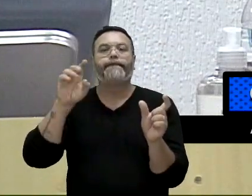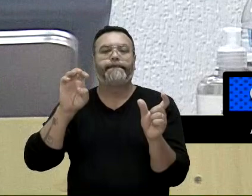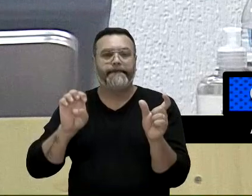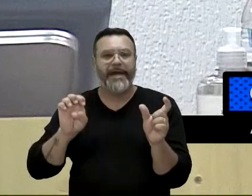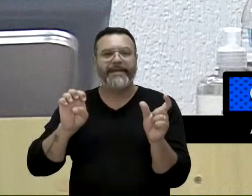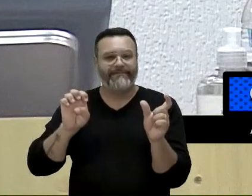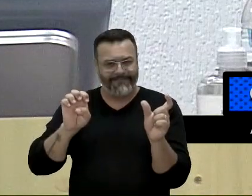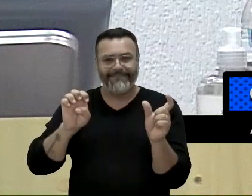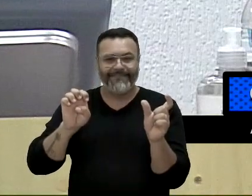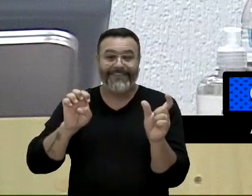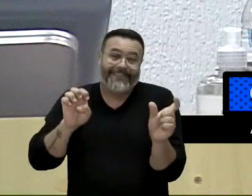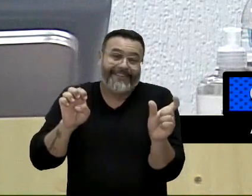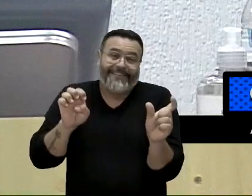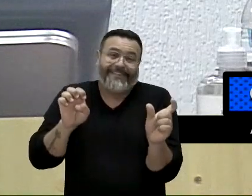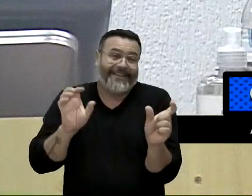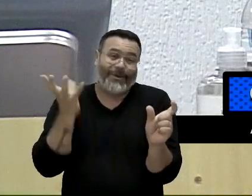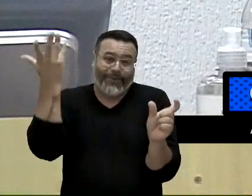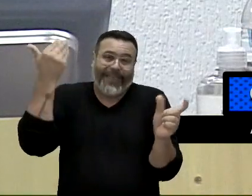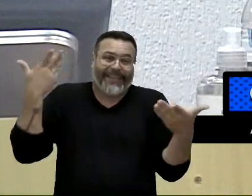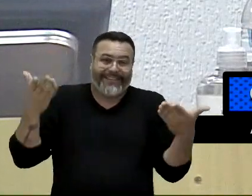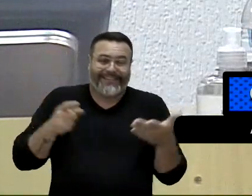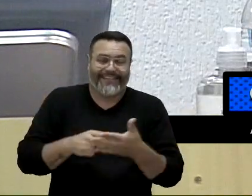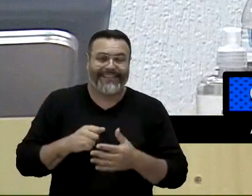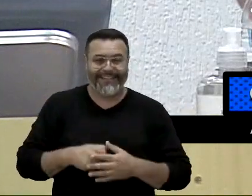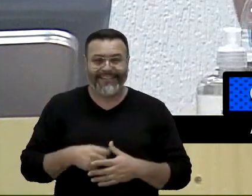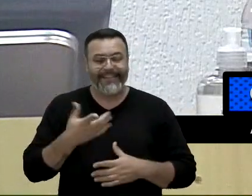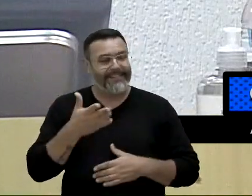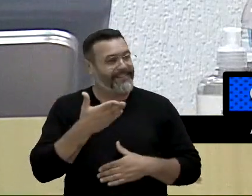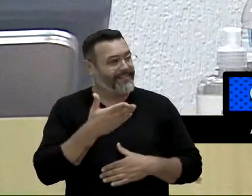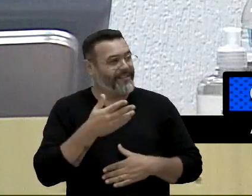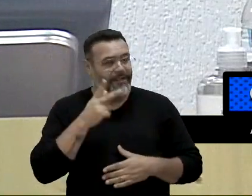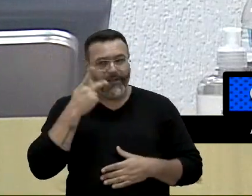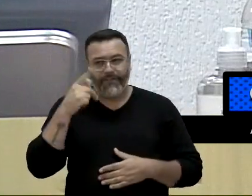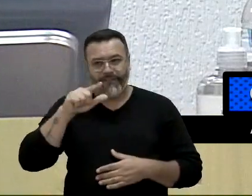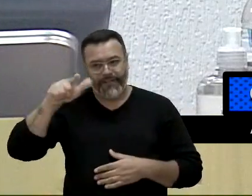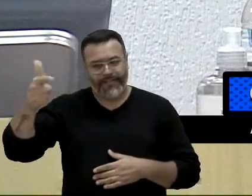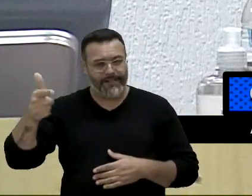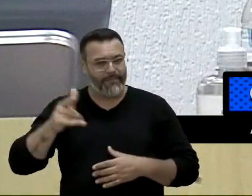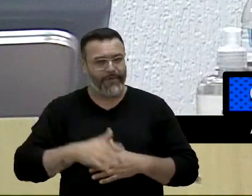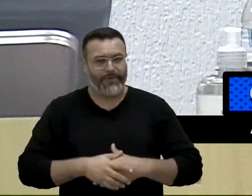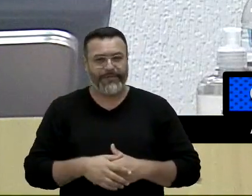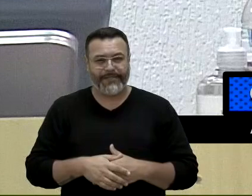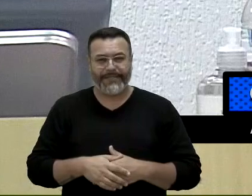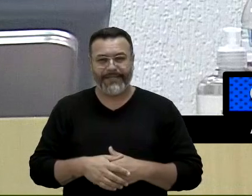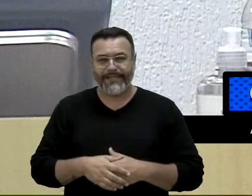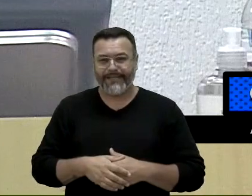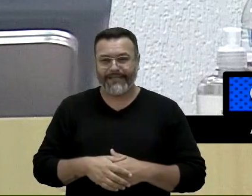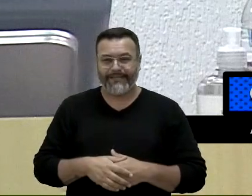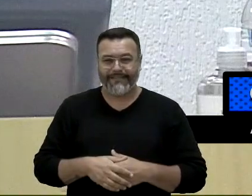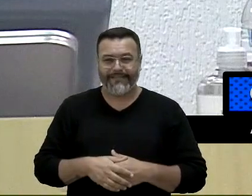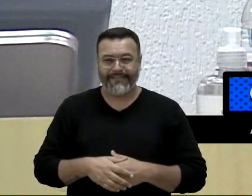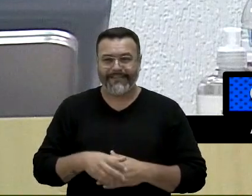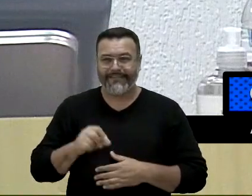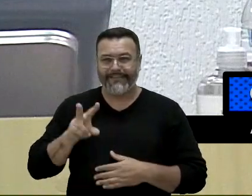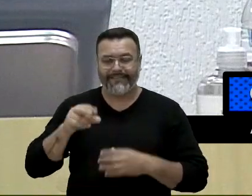é isso, gente, eu queria dividir isso com vocês, acho que isso era para eu falar até lá na minha fala, depois, mas já falei, vivi da rádio, né, não é à toa. Mas é isso,